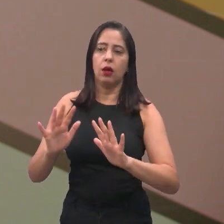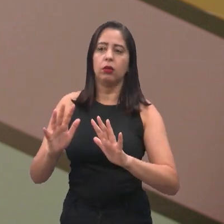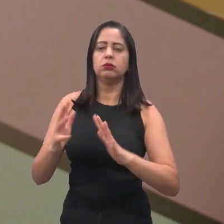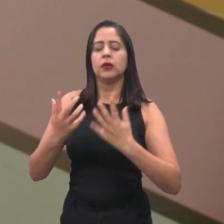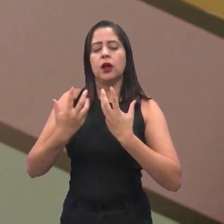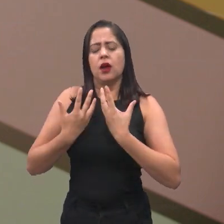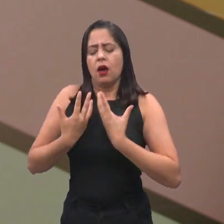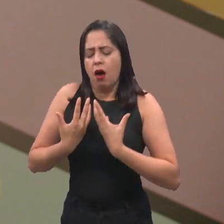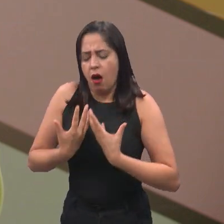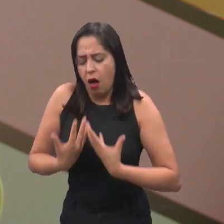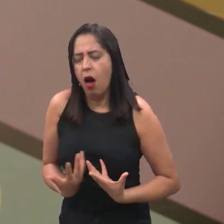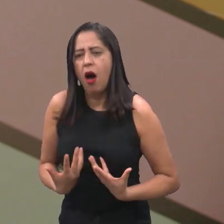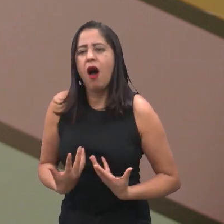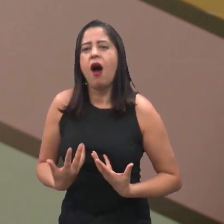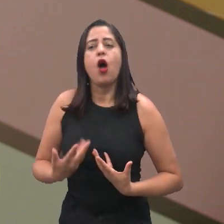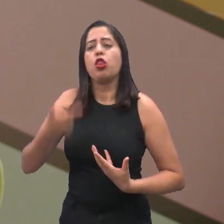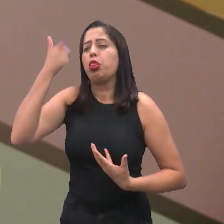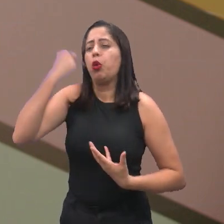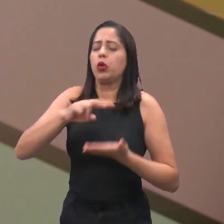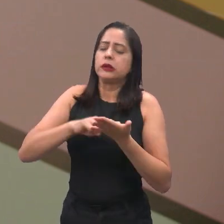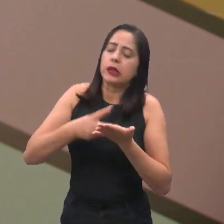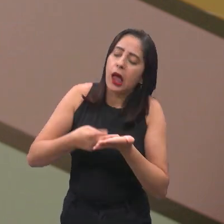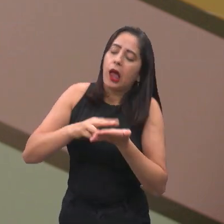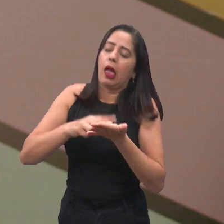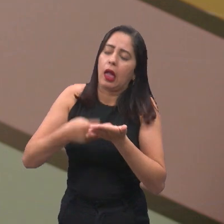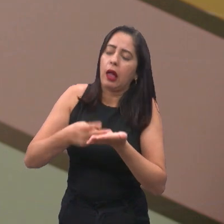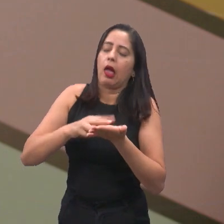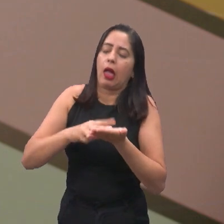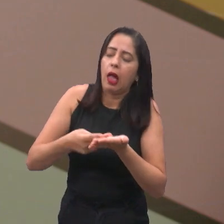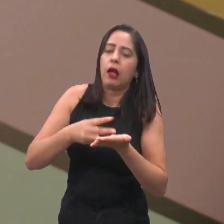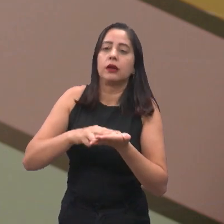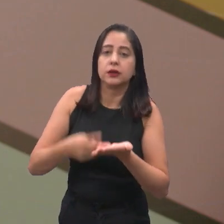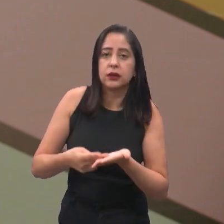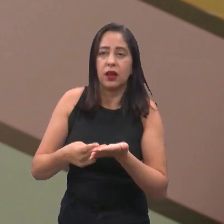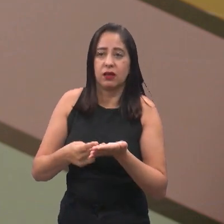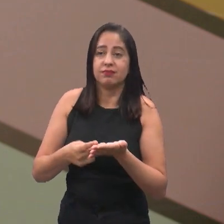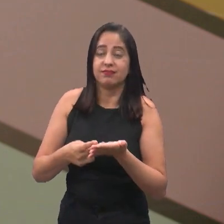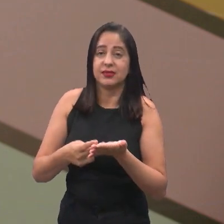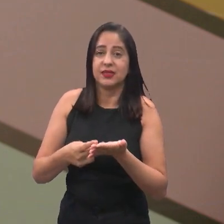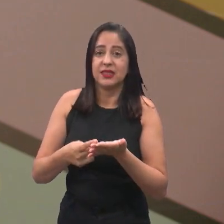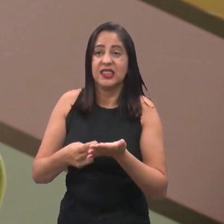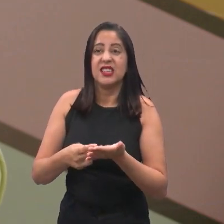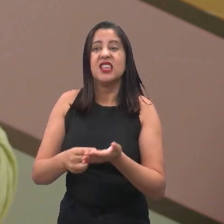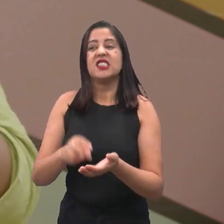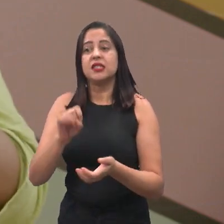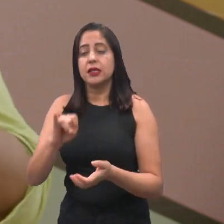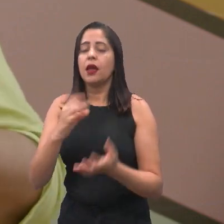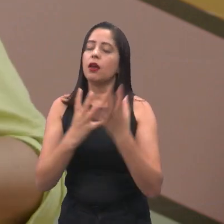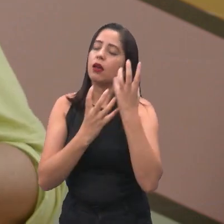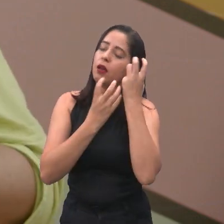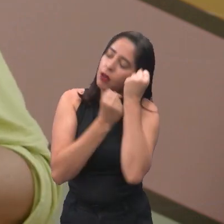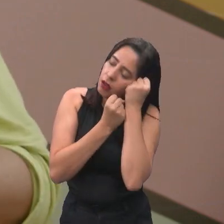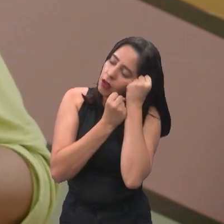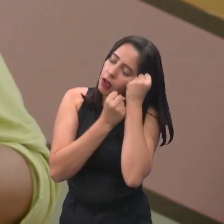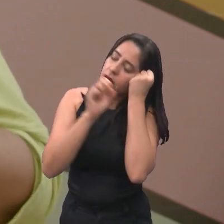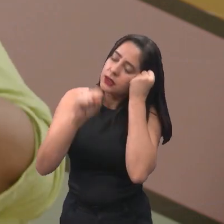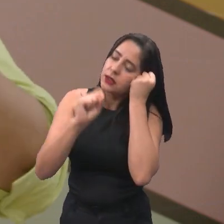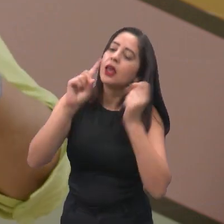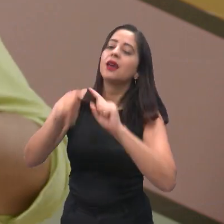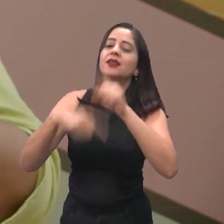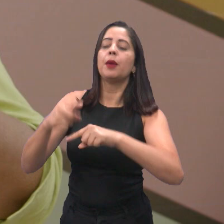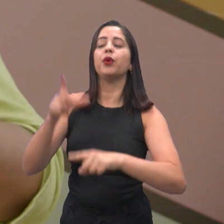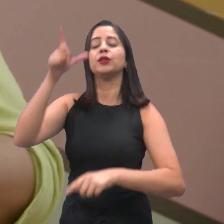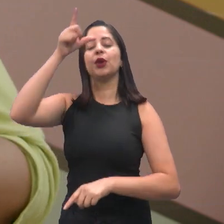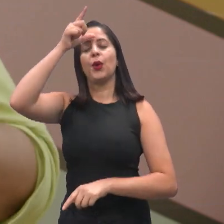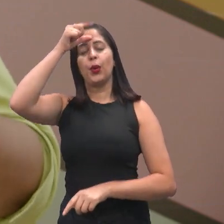é bom a gente pensar, estou cansada, mas uma boa noite de sono me ajudaria? Sim, então eu posso ajustar aqui o meu dia